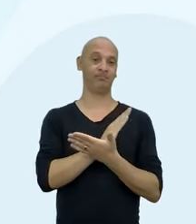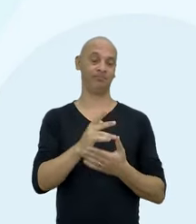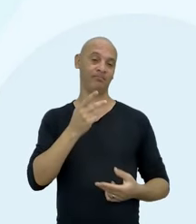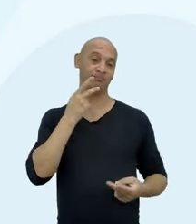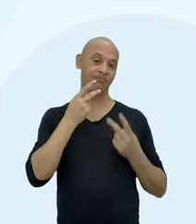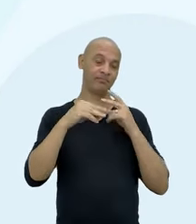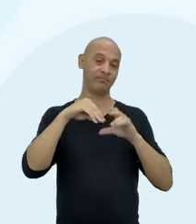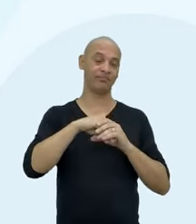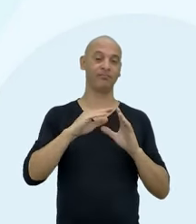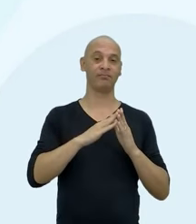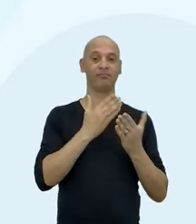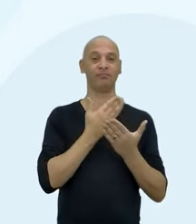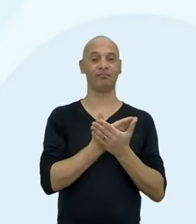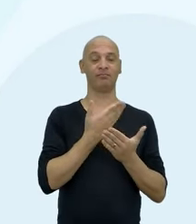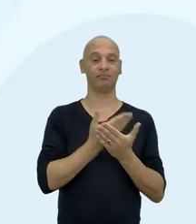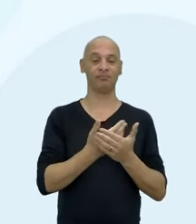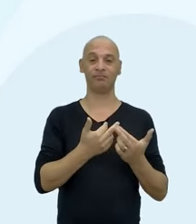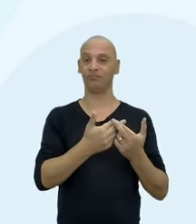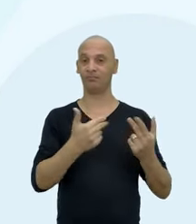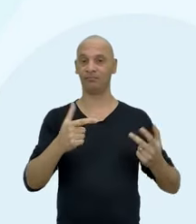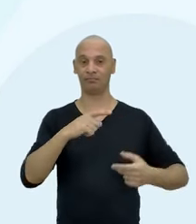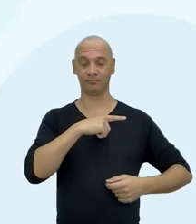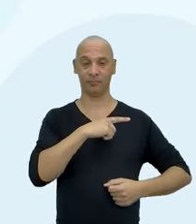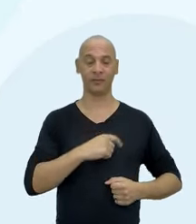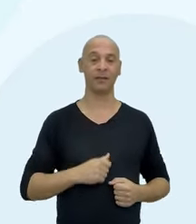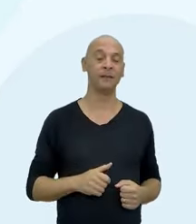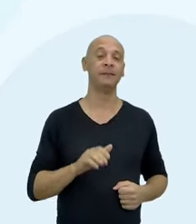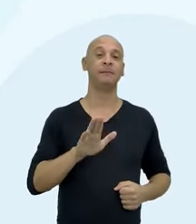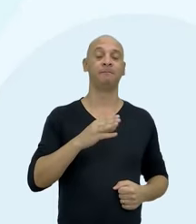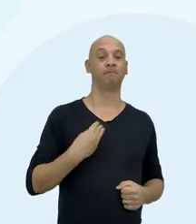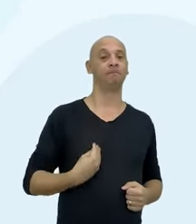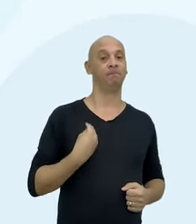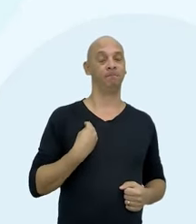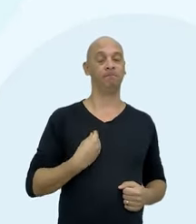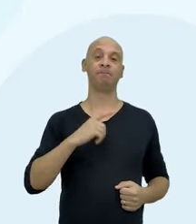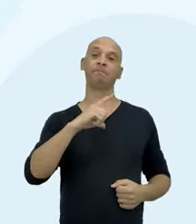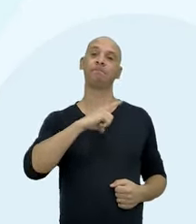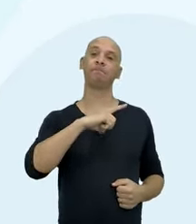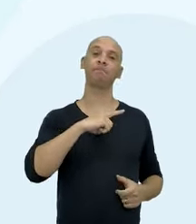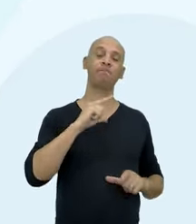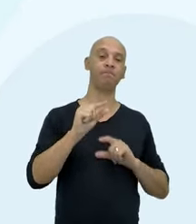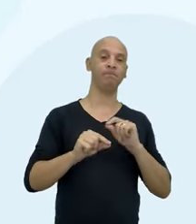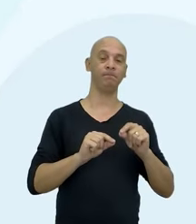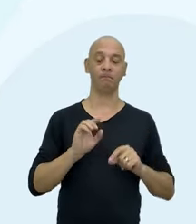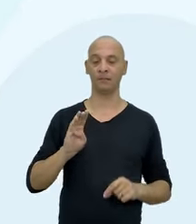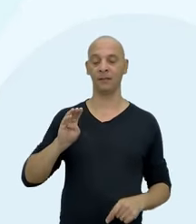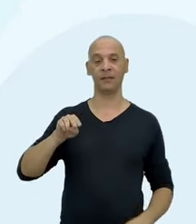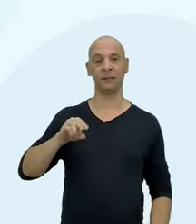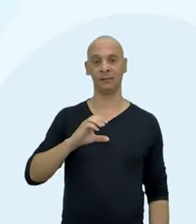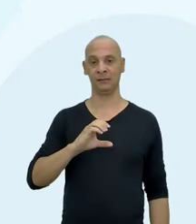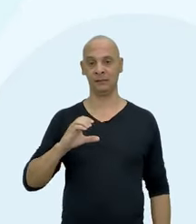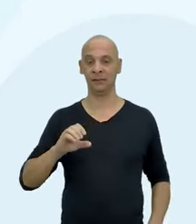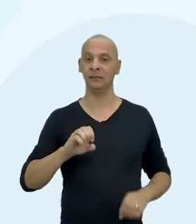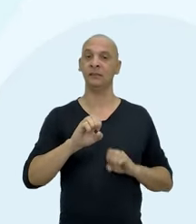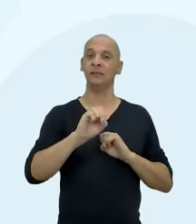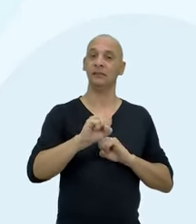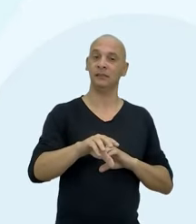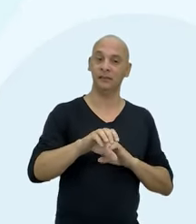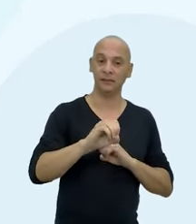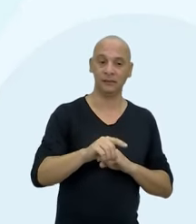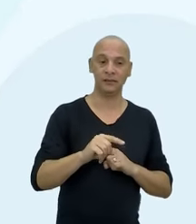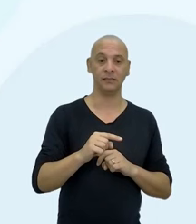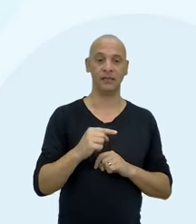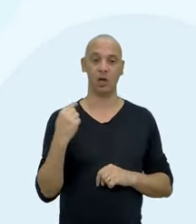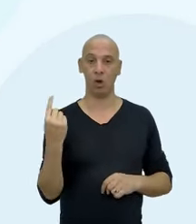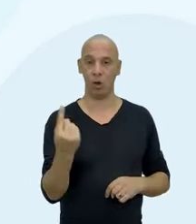estimamos na escola simetria de reflexão né mas existe apenas que cê recomenda esse na simetria de rotação